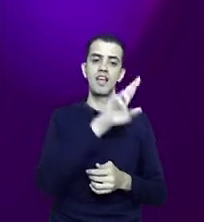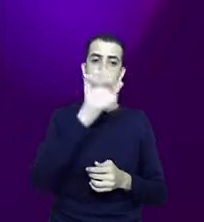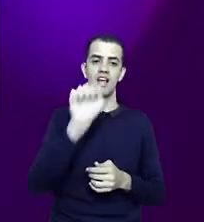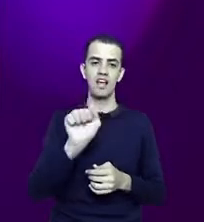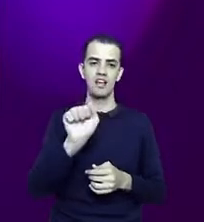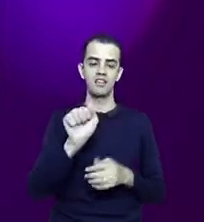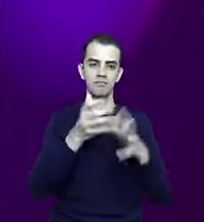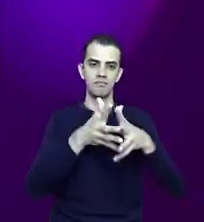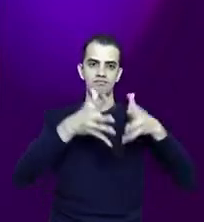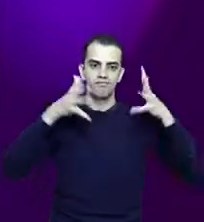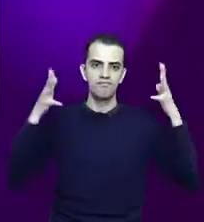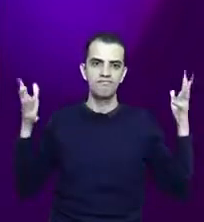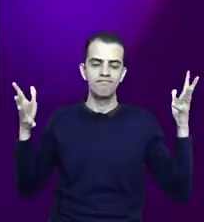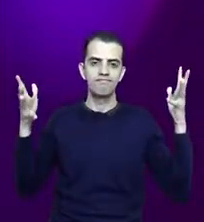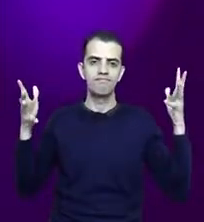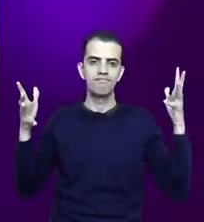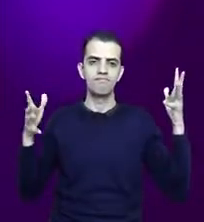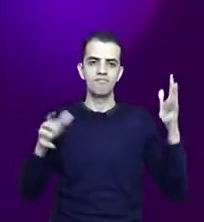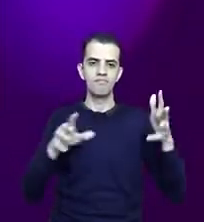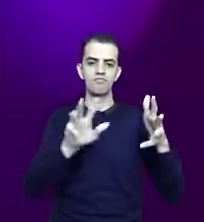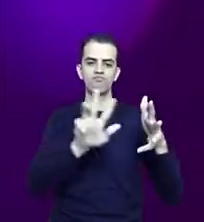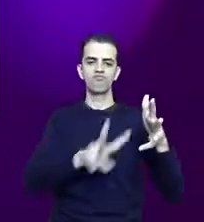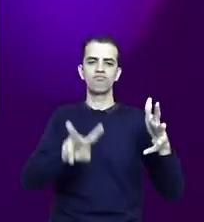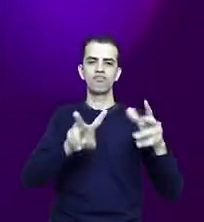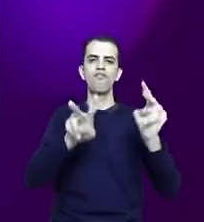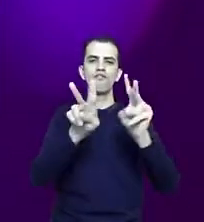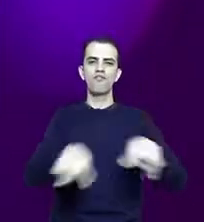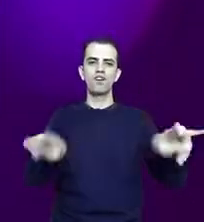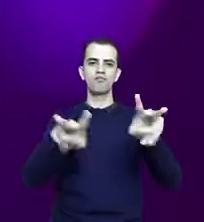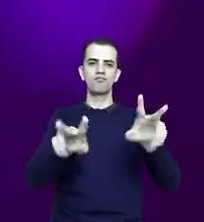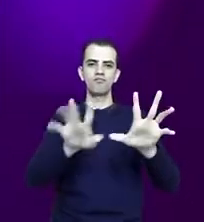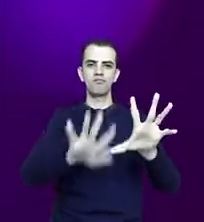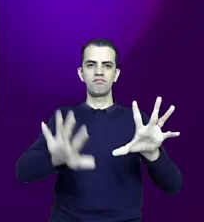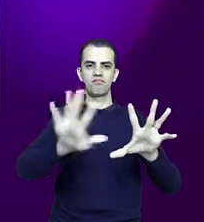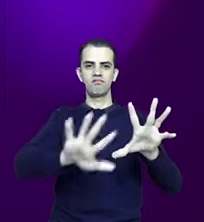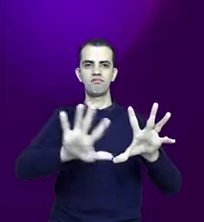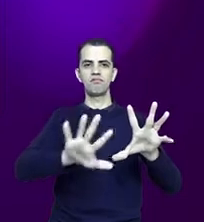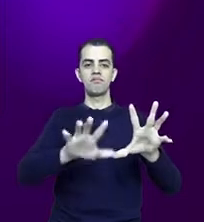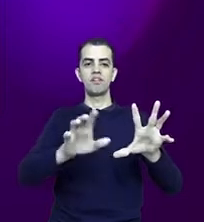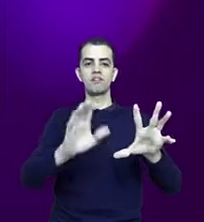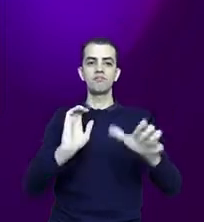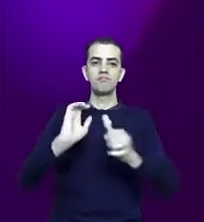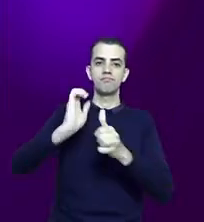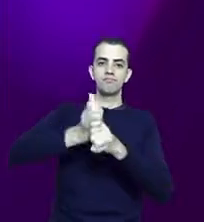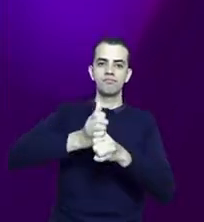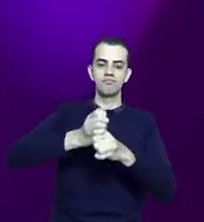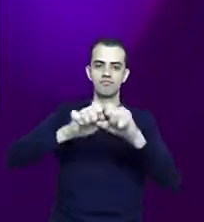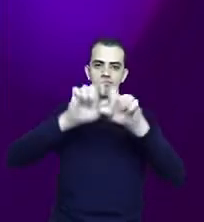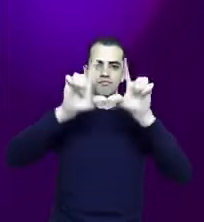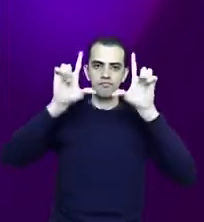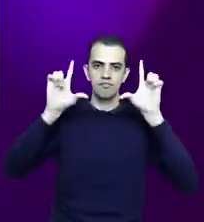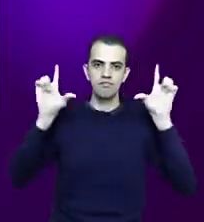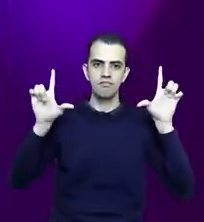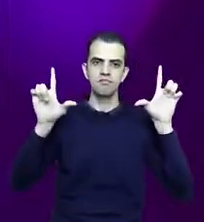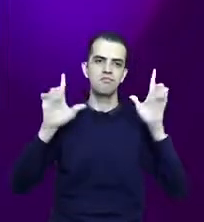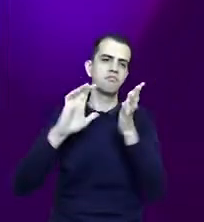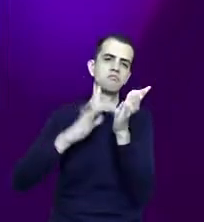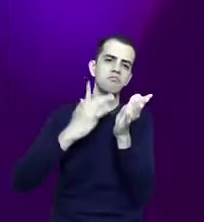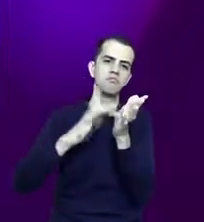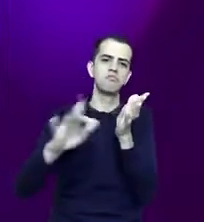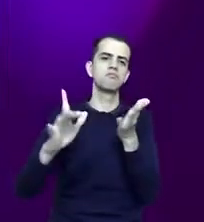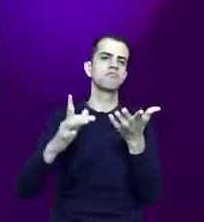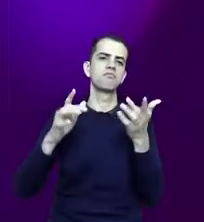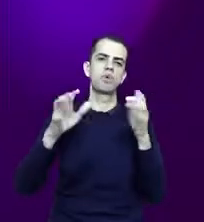existe um conteúdo virtual, onde a gente pode sobrepor a um conteúdo real, mas utilizando-se uma tela ou um